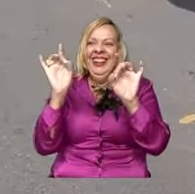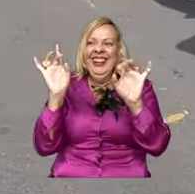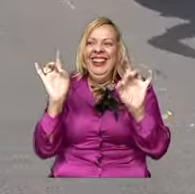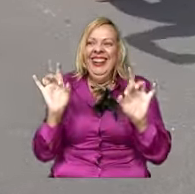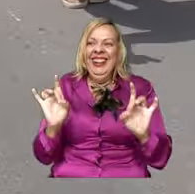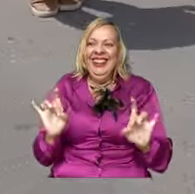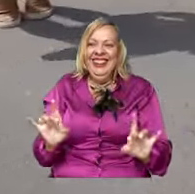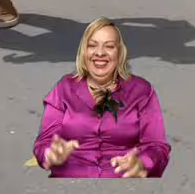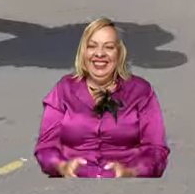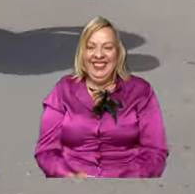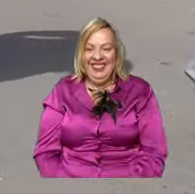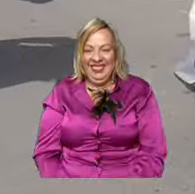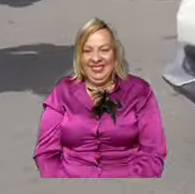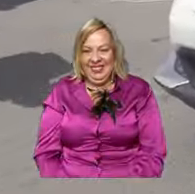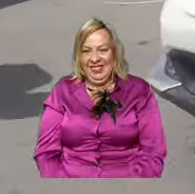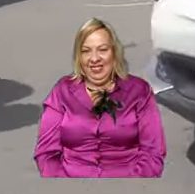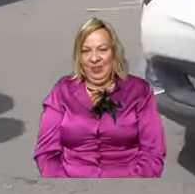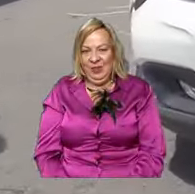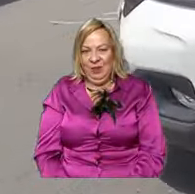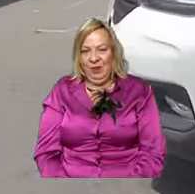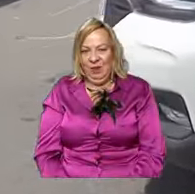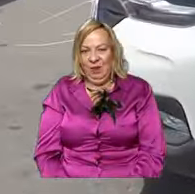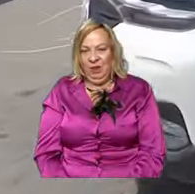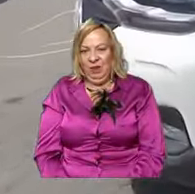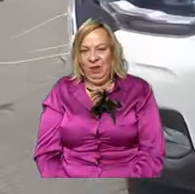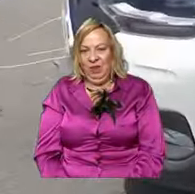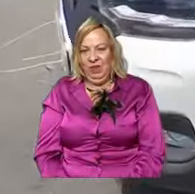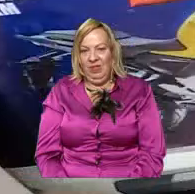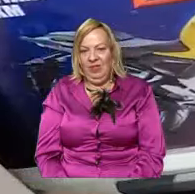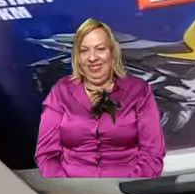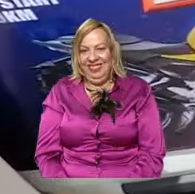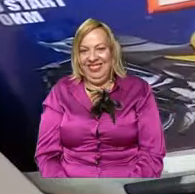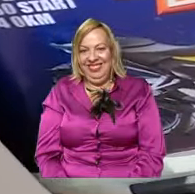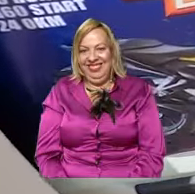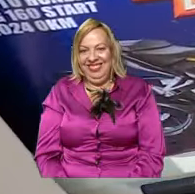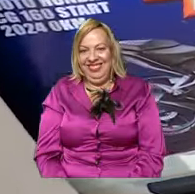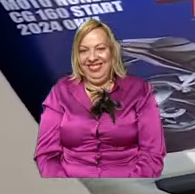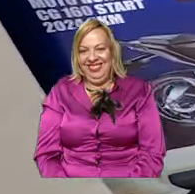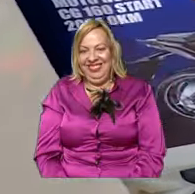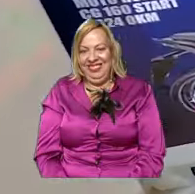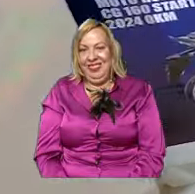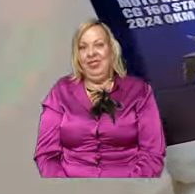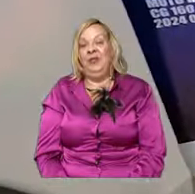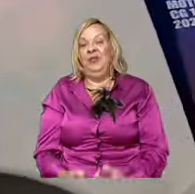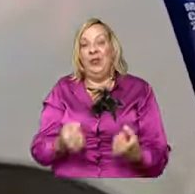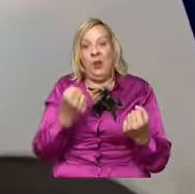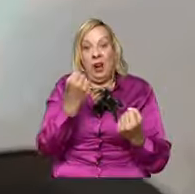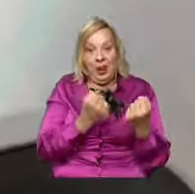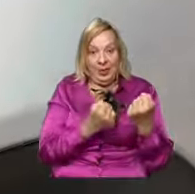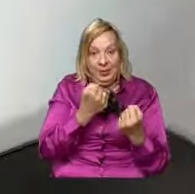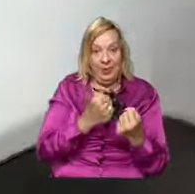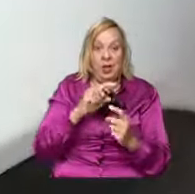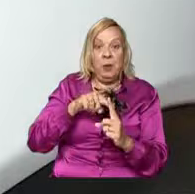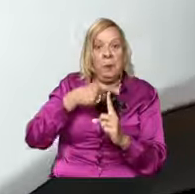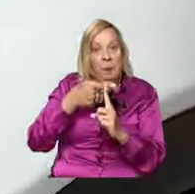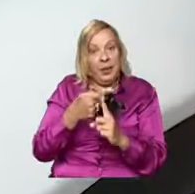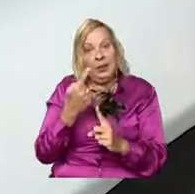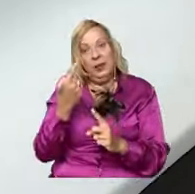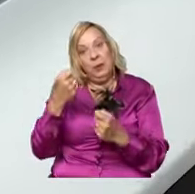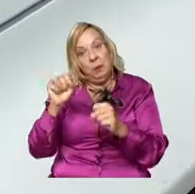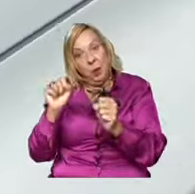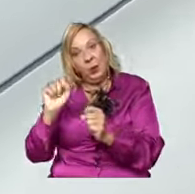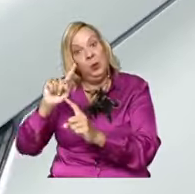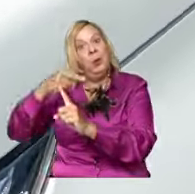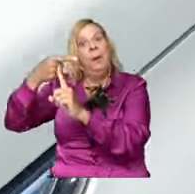especial! Uma bonita Fiat Strada 0 km, mais uma moto Honda Twister e mais